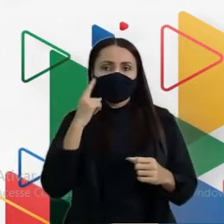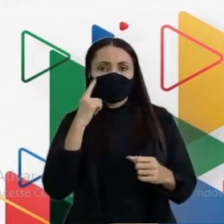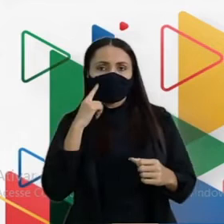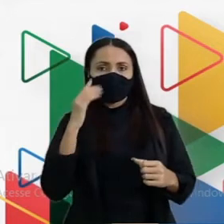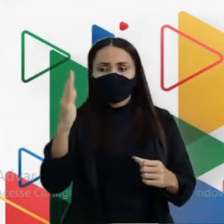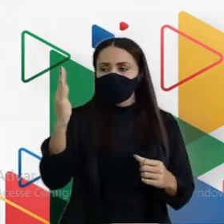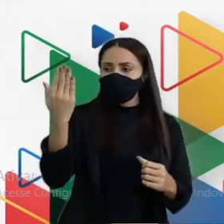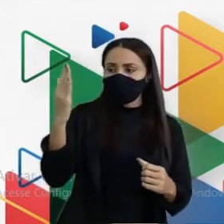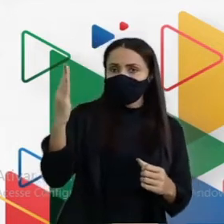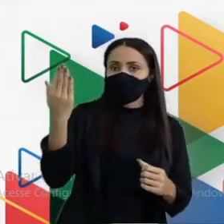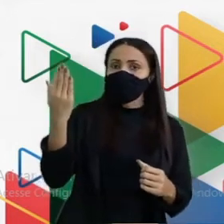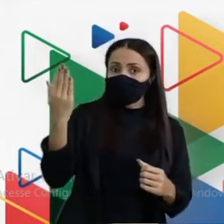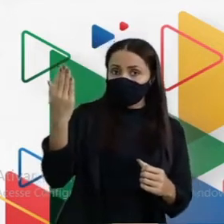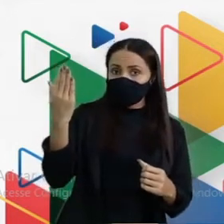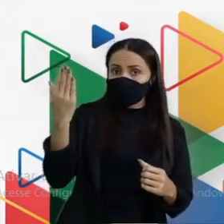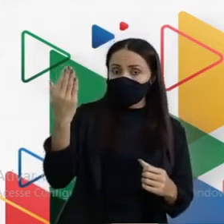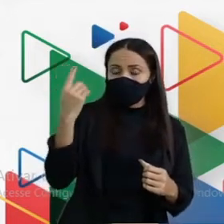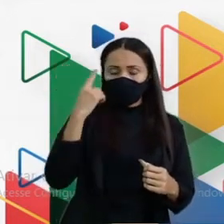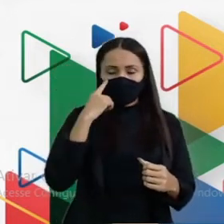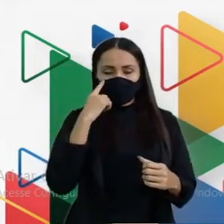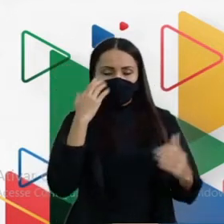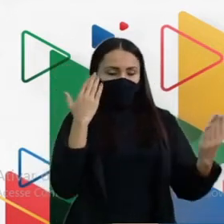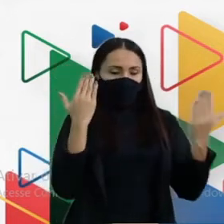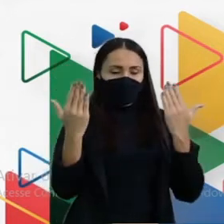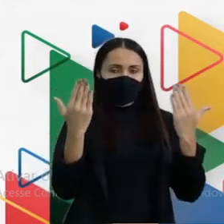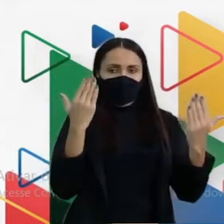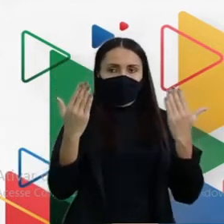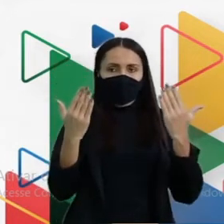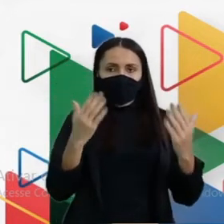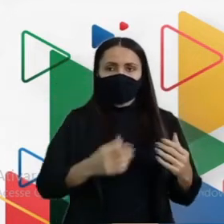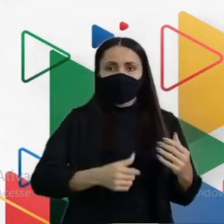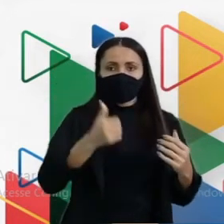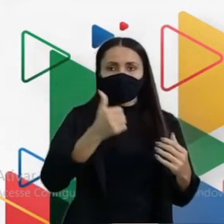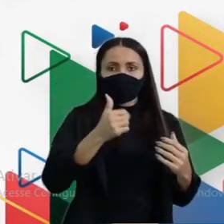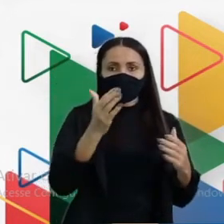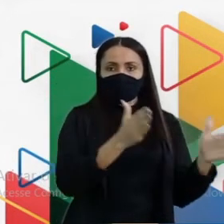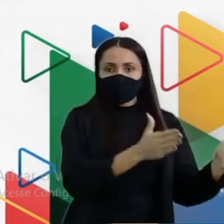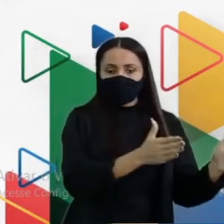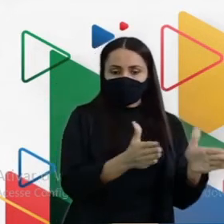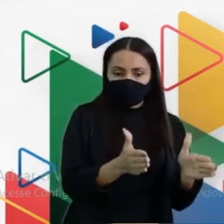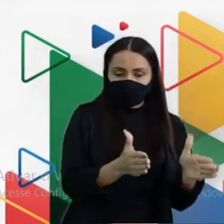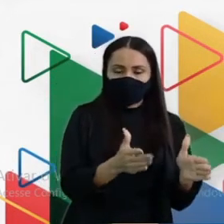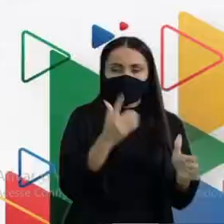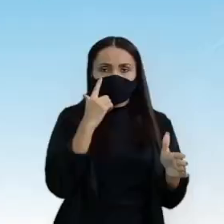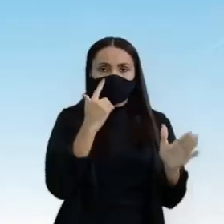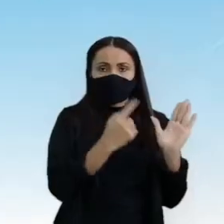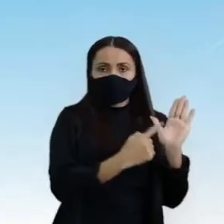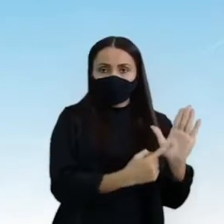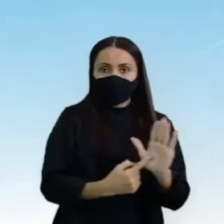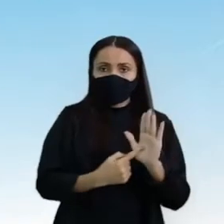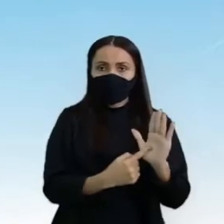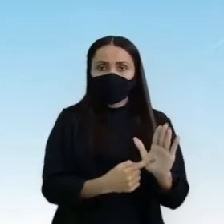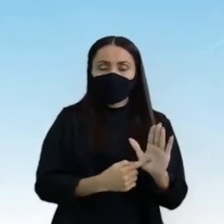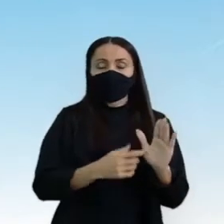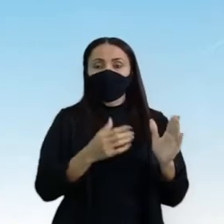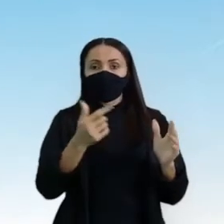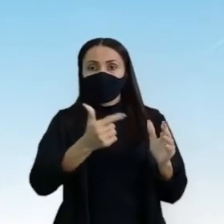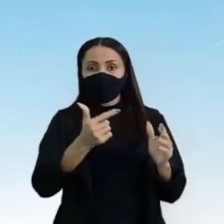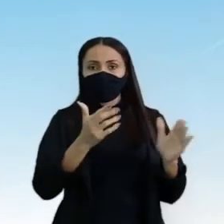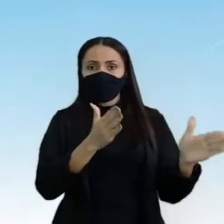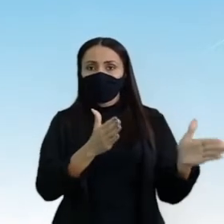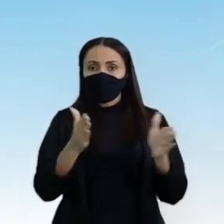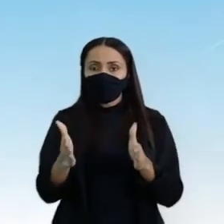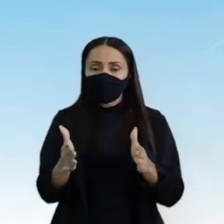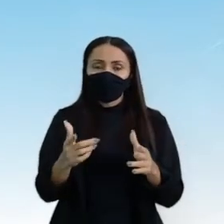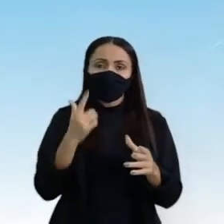espelho, você como adolescente hoje, e comparar você à primeira fase que eu demonstrei e à segunda fase, você